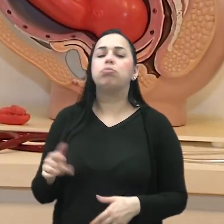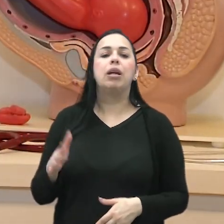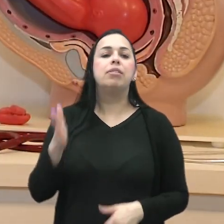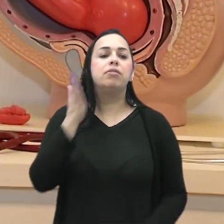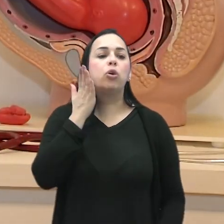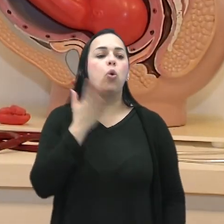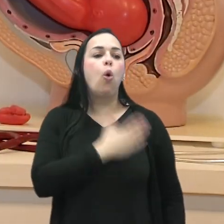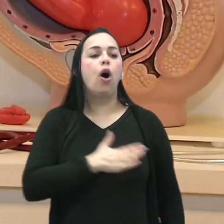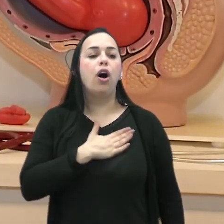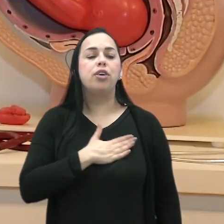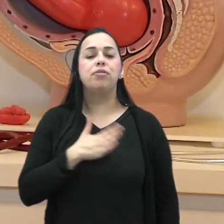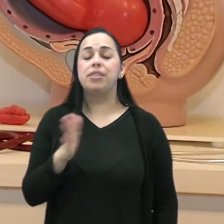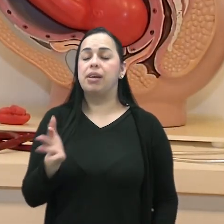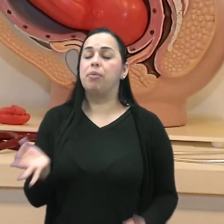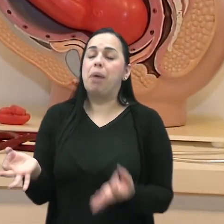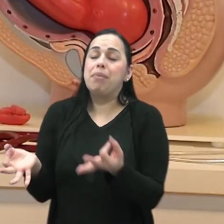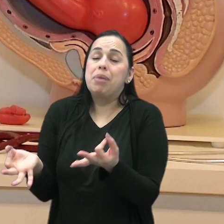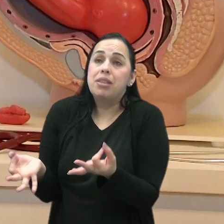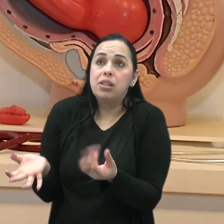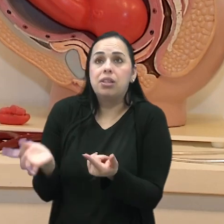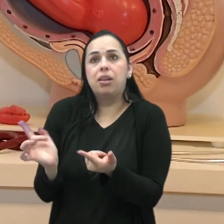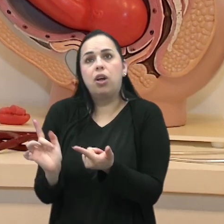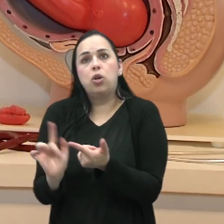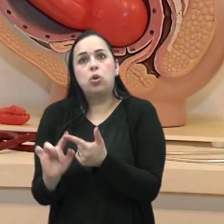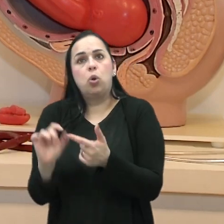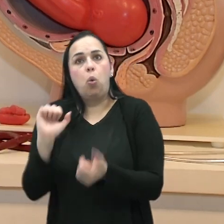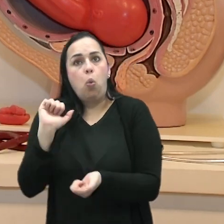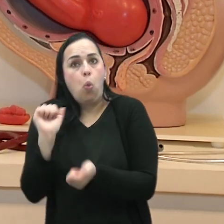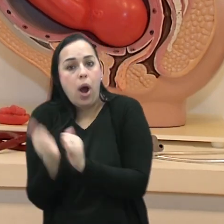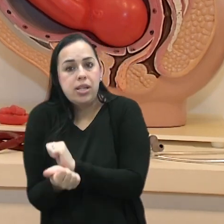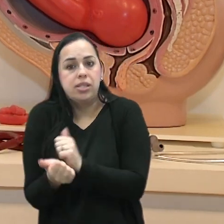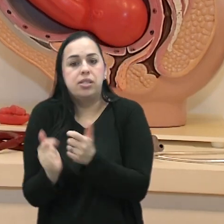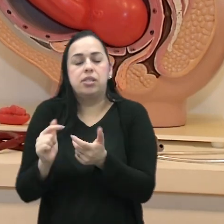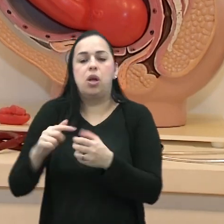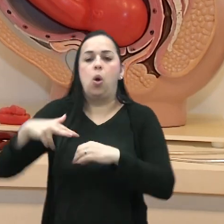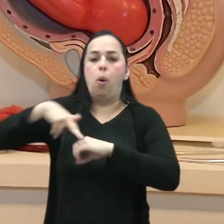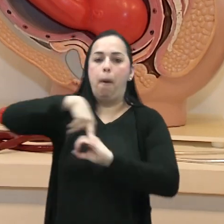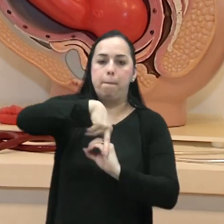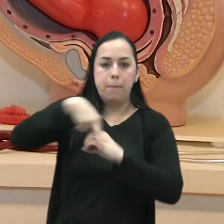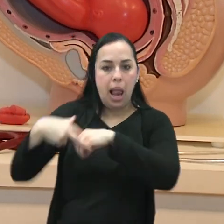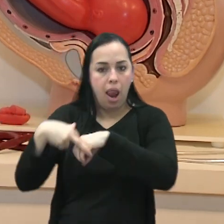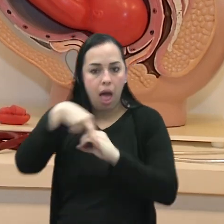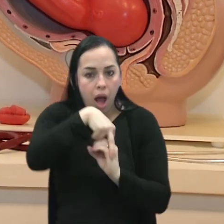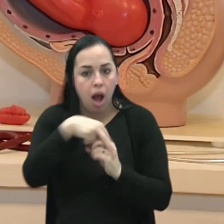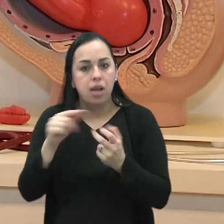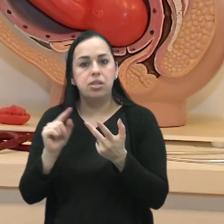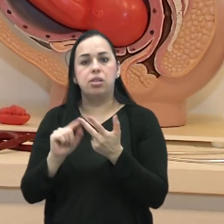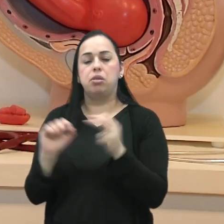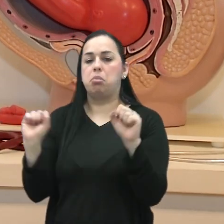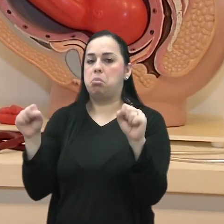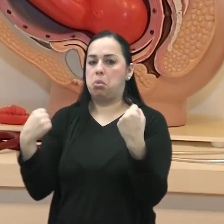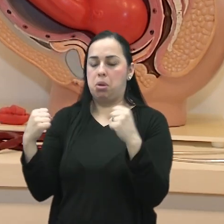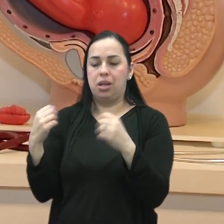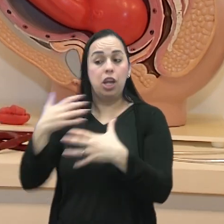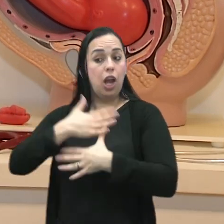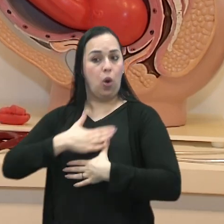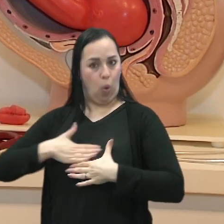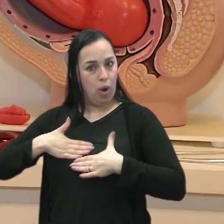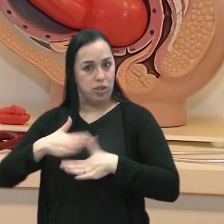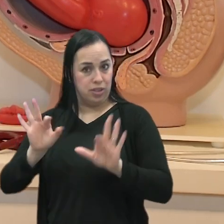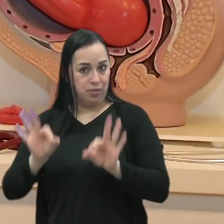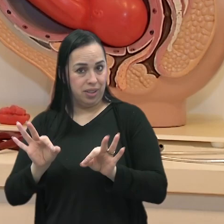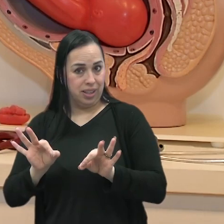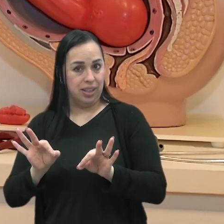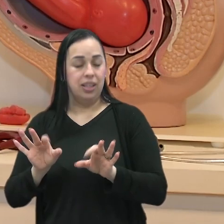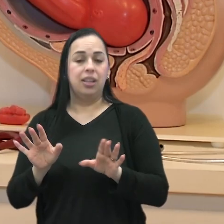ela gosta de fazer. Então, uma meditação, um esporte, né, o pilates, fazer alguma atividade física que seja